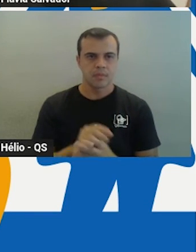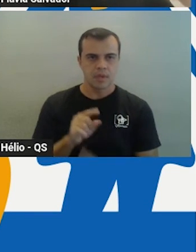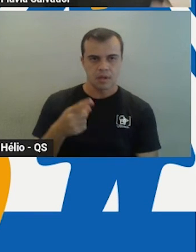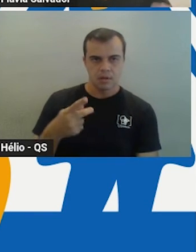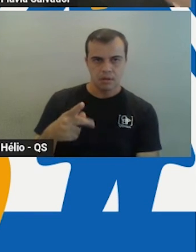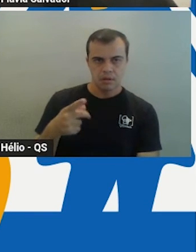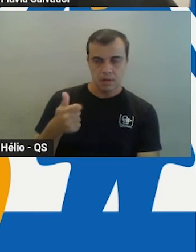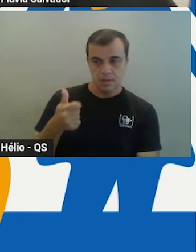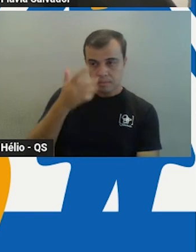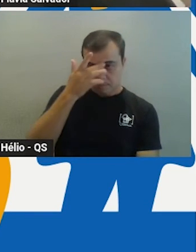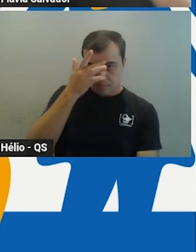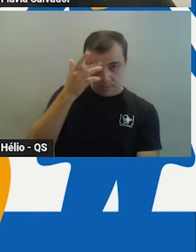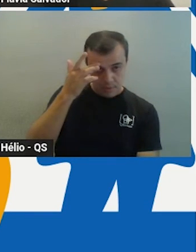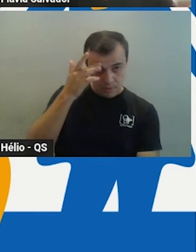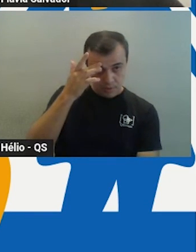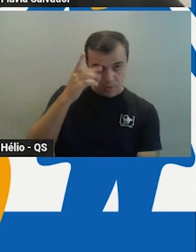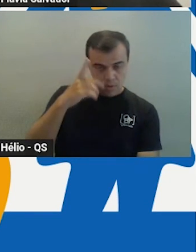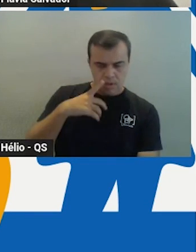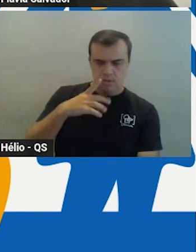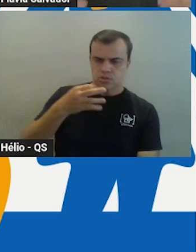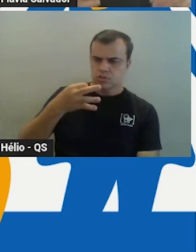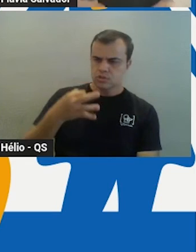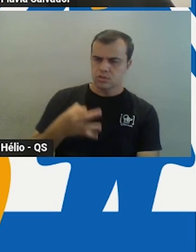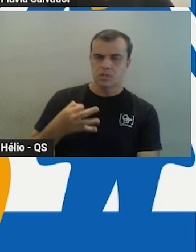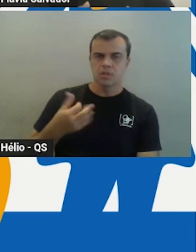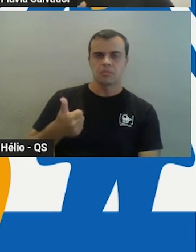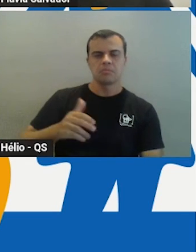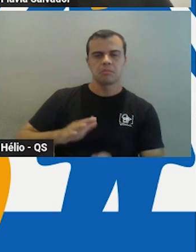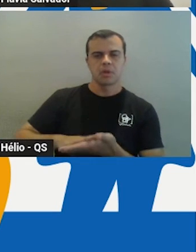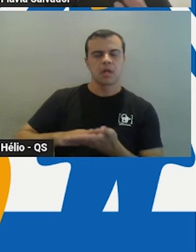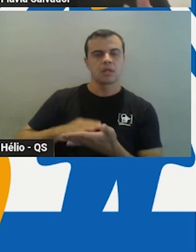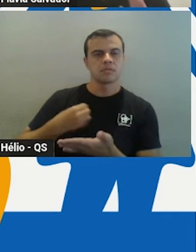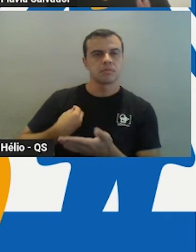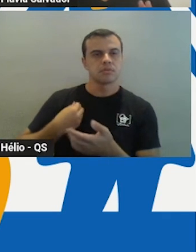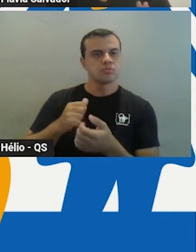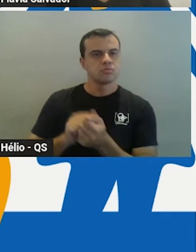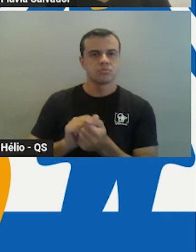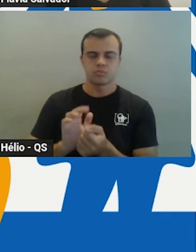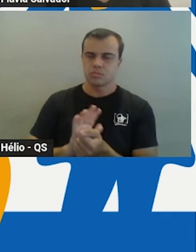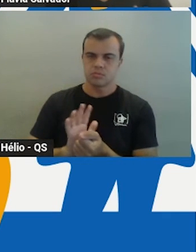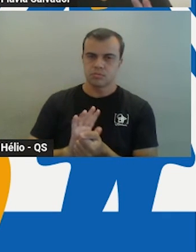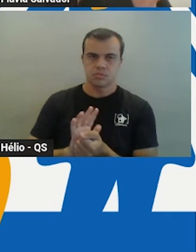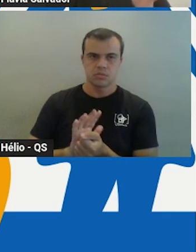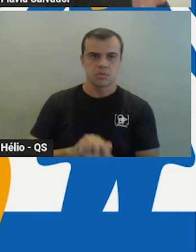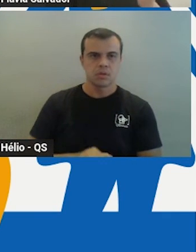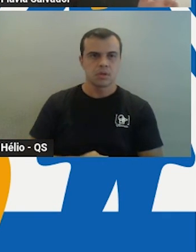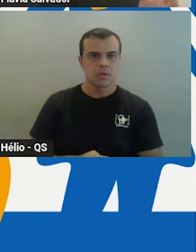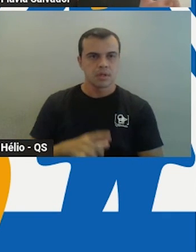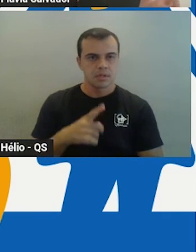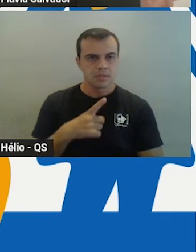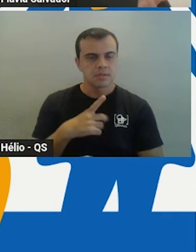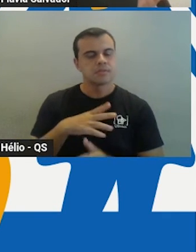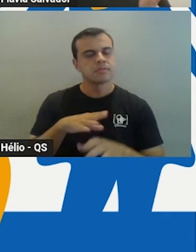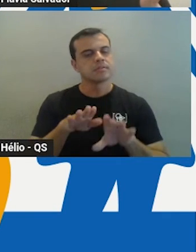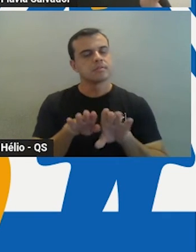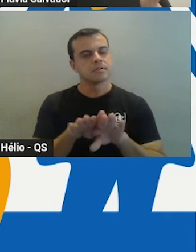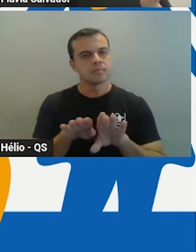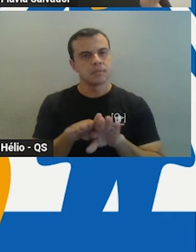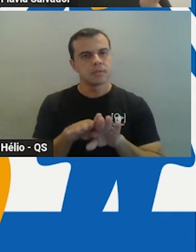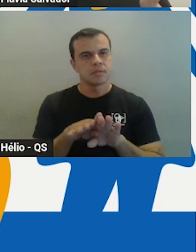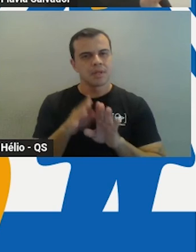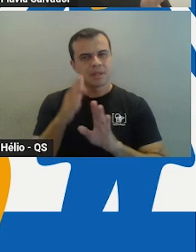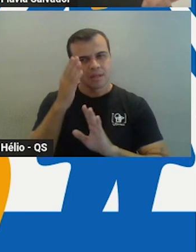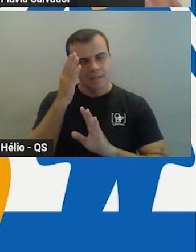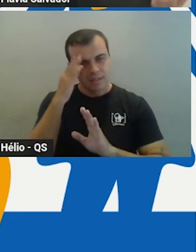são pessoas com dignidade que merecem estar. Não é isso. Mas é também